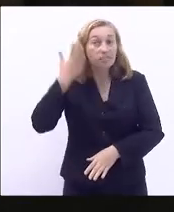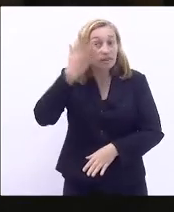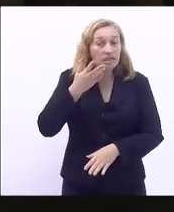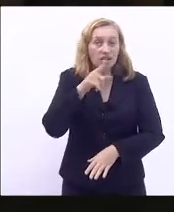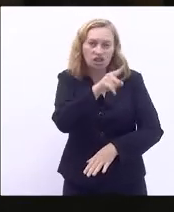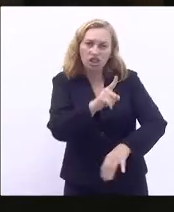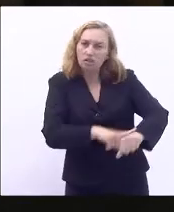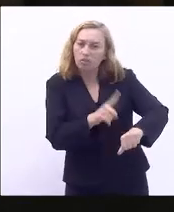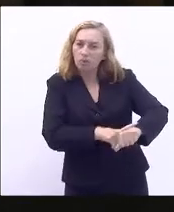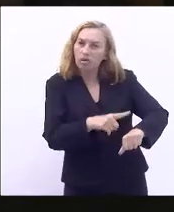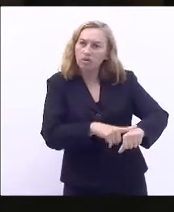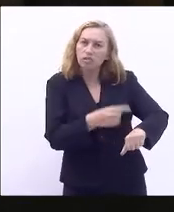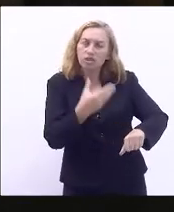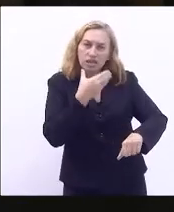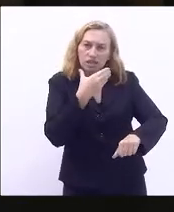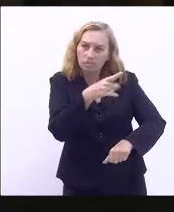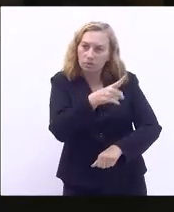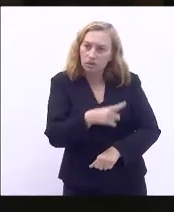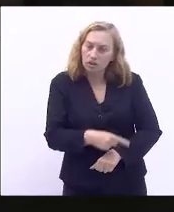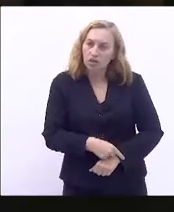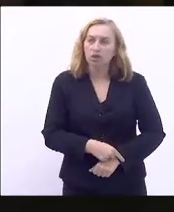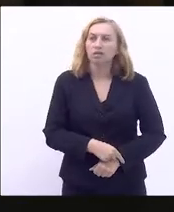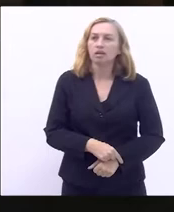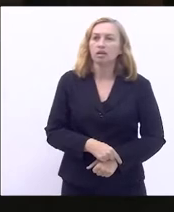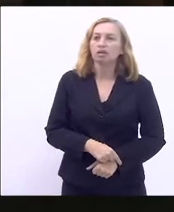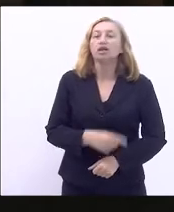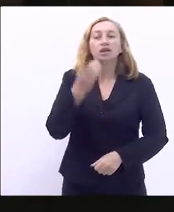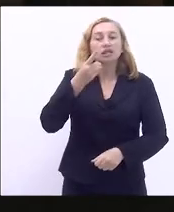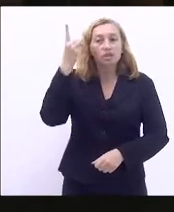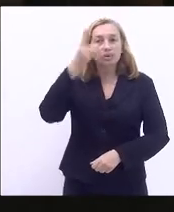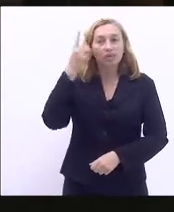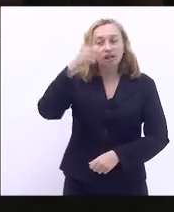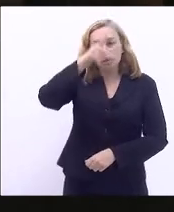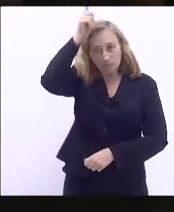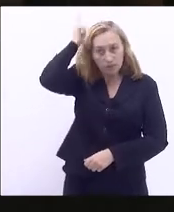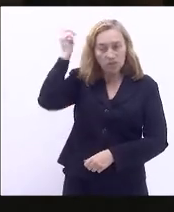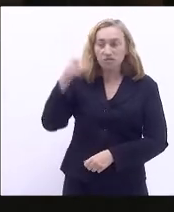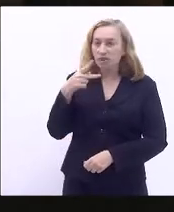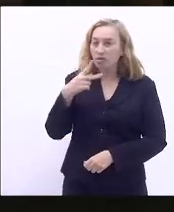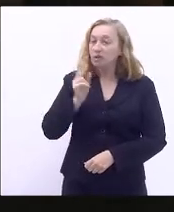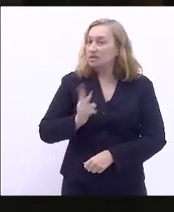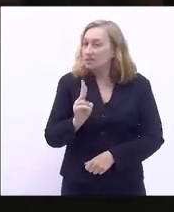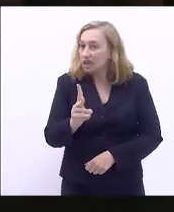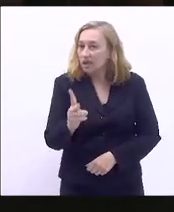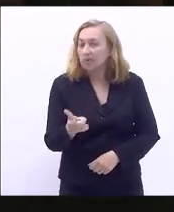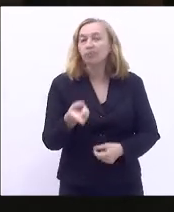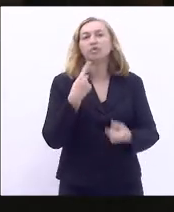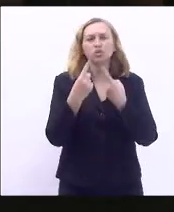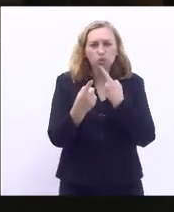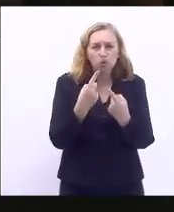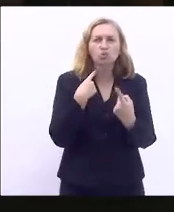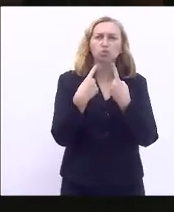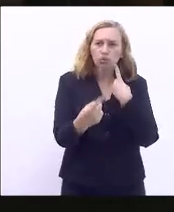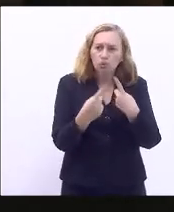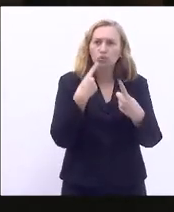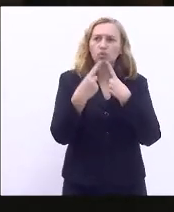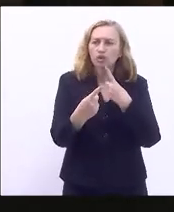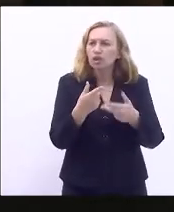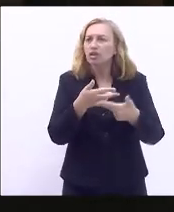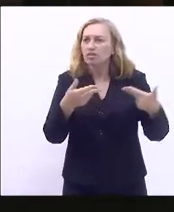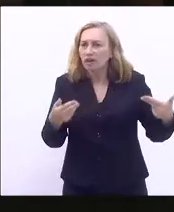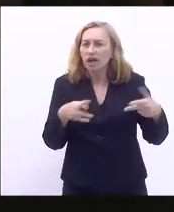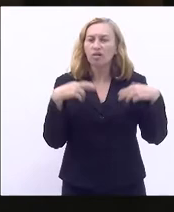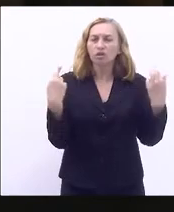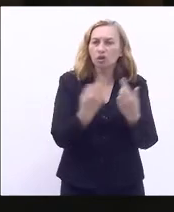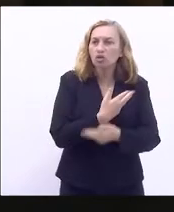em dezembro. E o deputado Luiz colocou bem, a gente aqui sempre discute muitas audiências